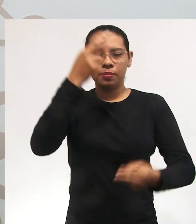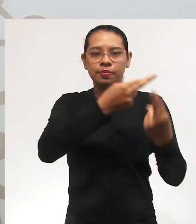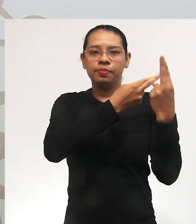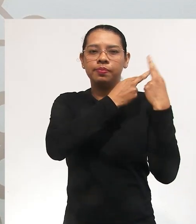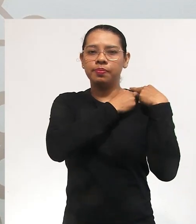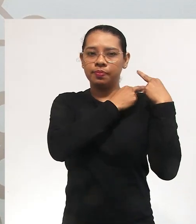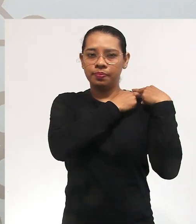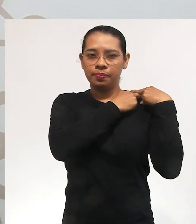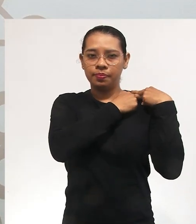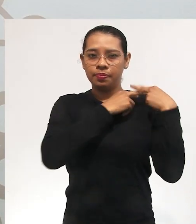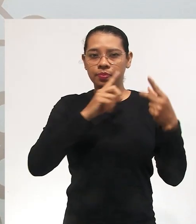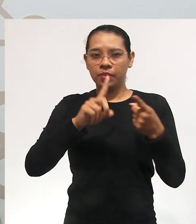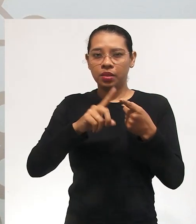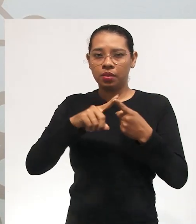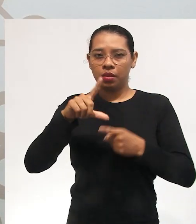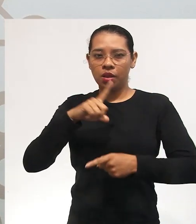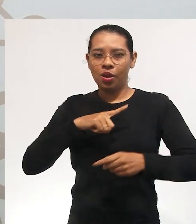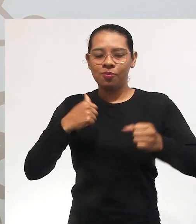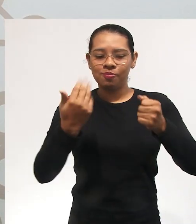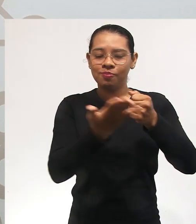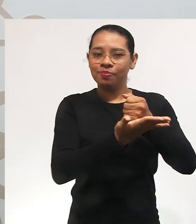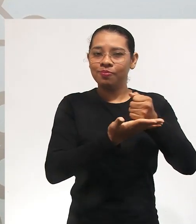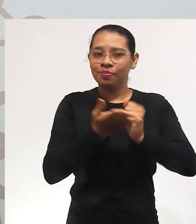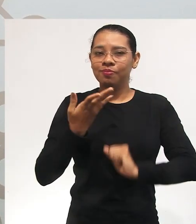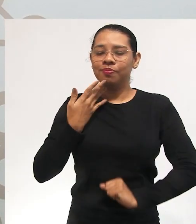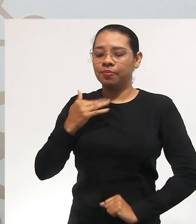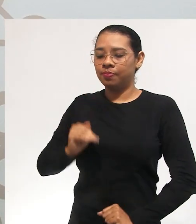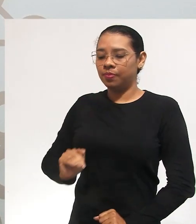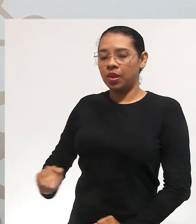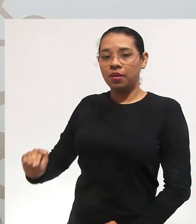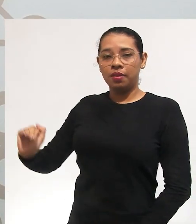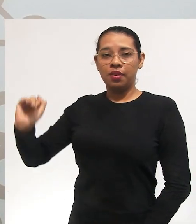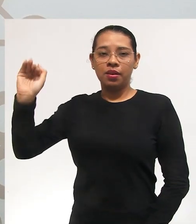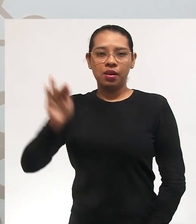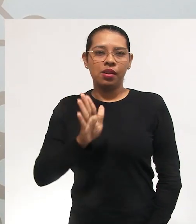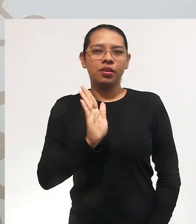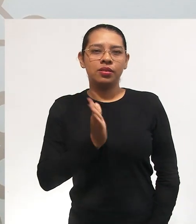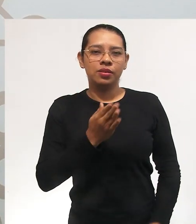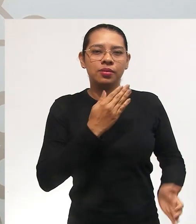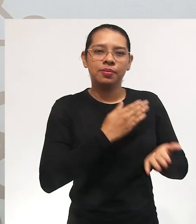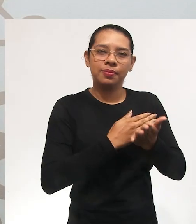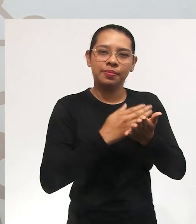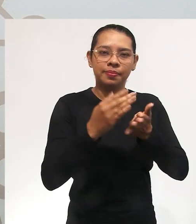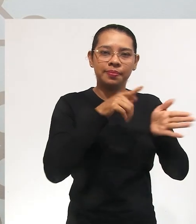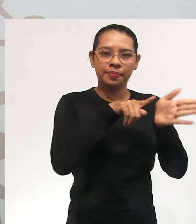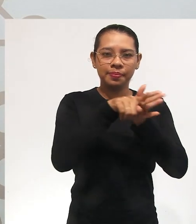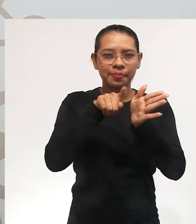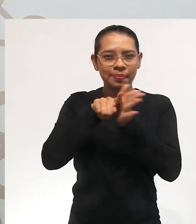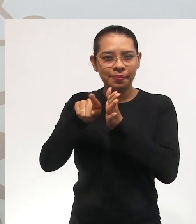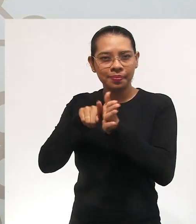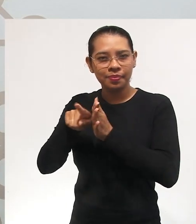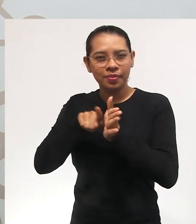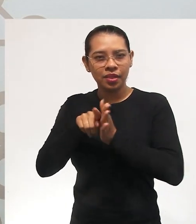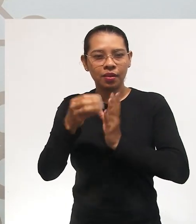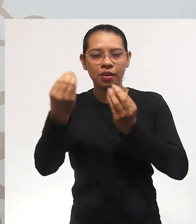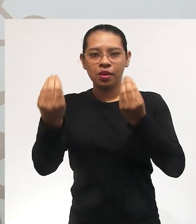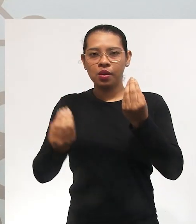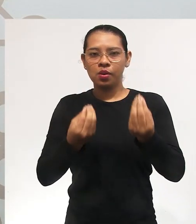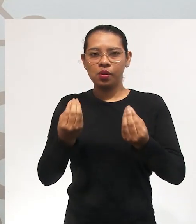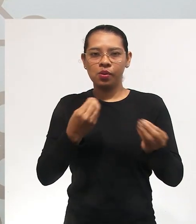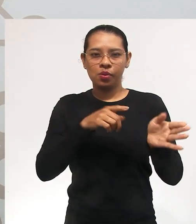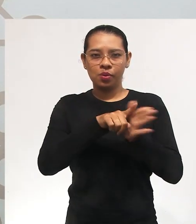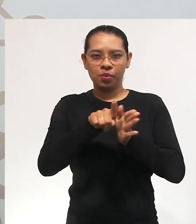fase tem a questão já começam a fazer pesquisa, já os maiorzinhos, né, de ensinar também